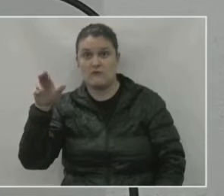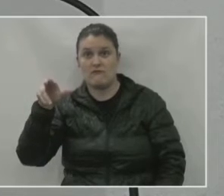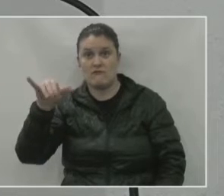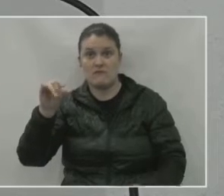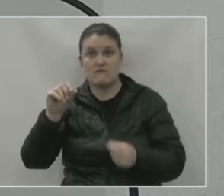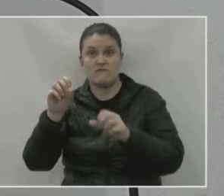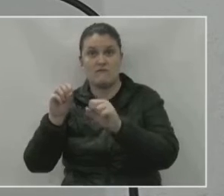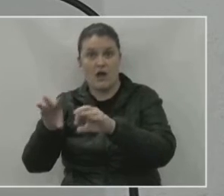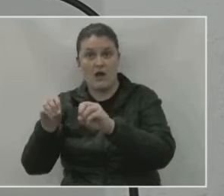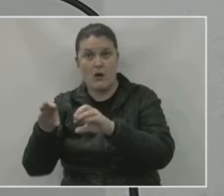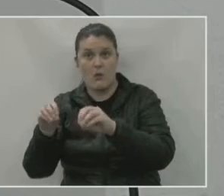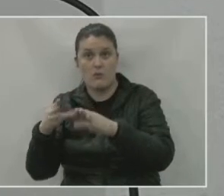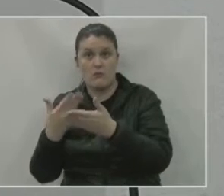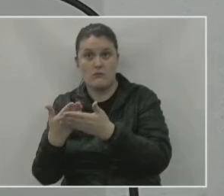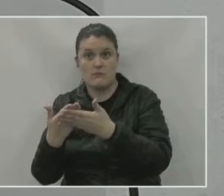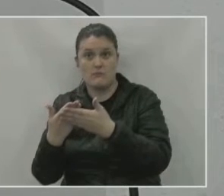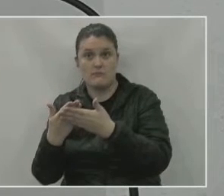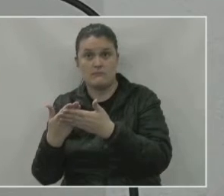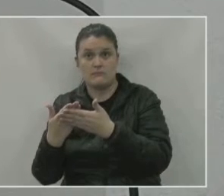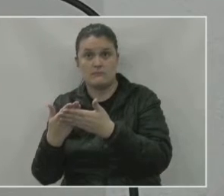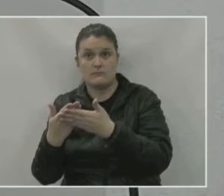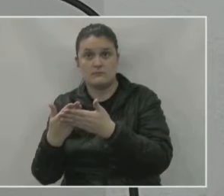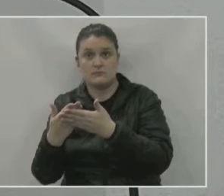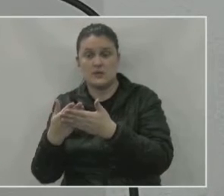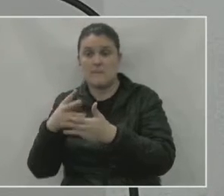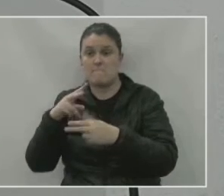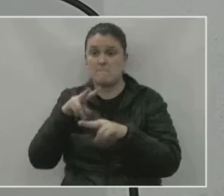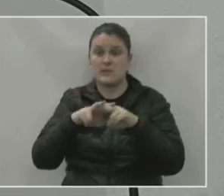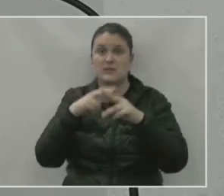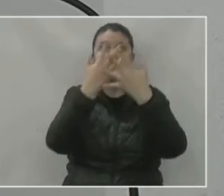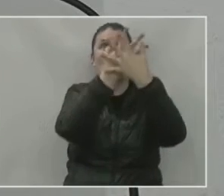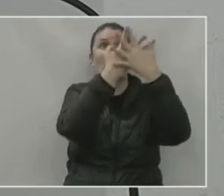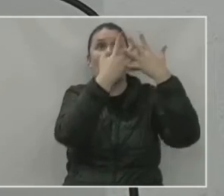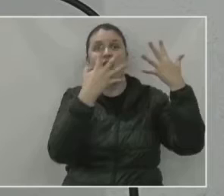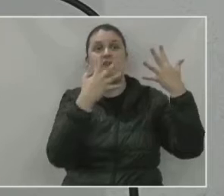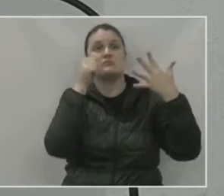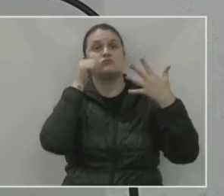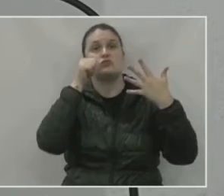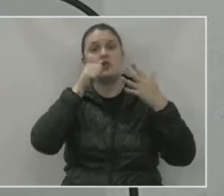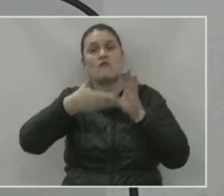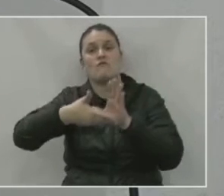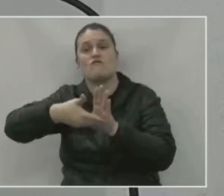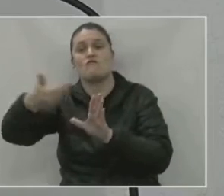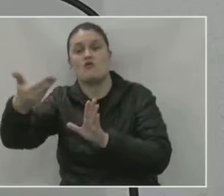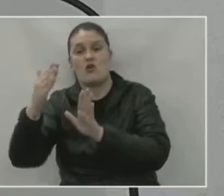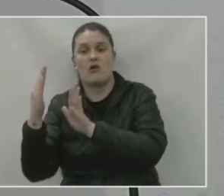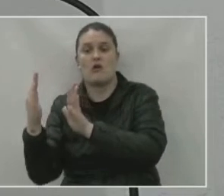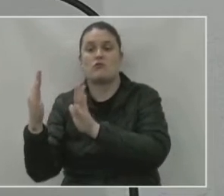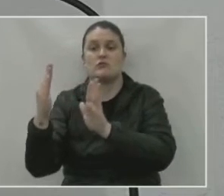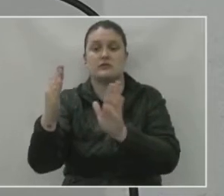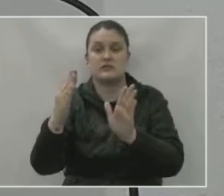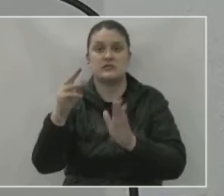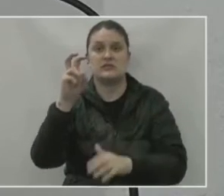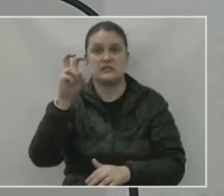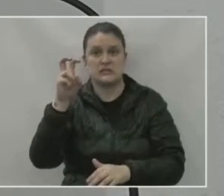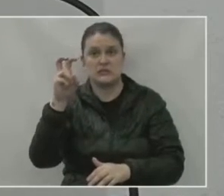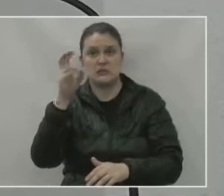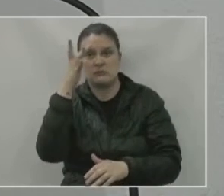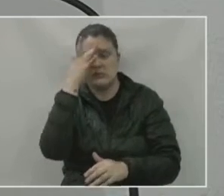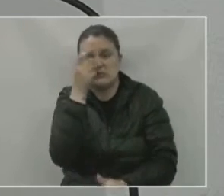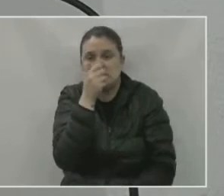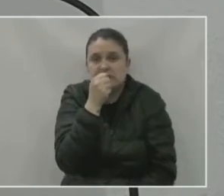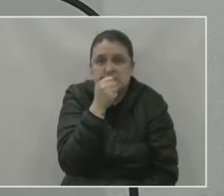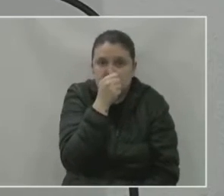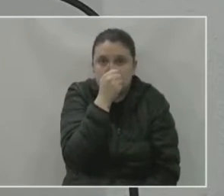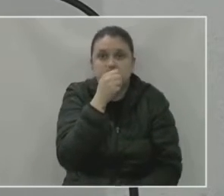aplicar a aula, né? E ela, os presos numa grade, e ela para fora no corredor, 5 presos exprimidos,